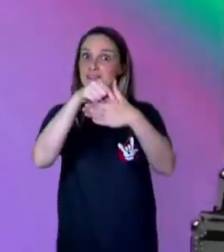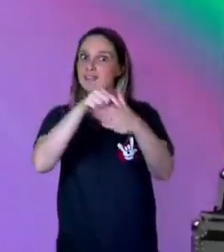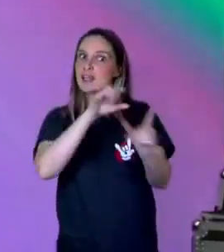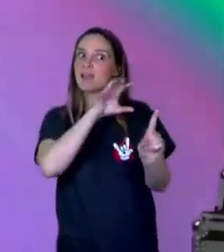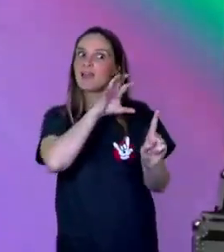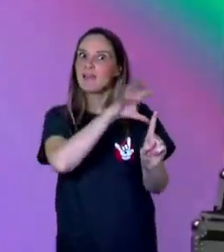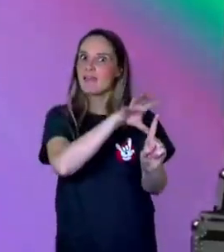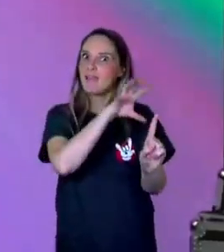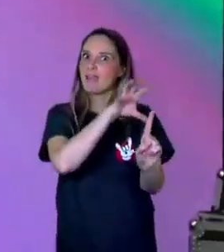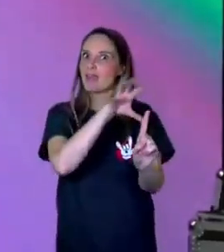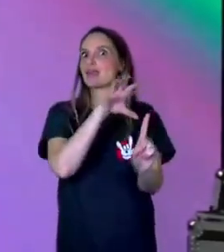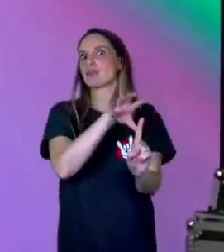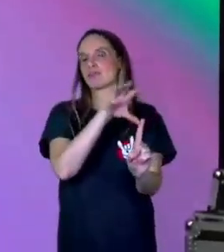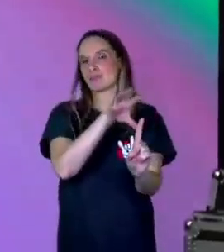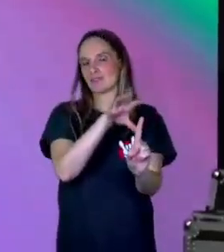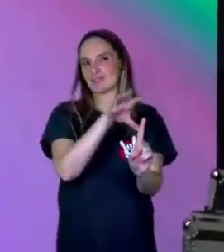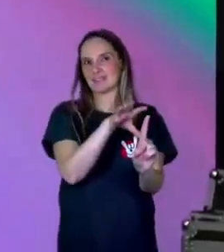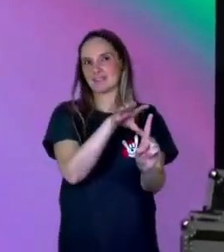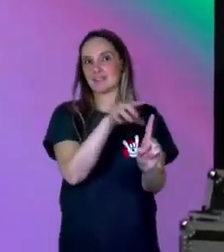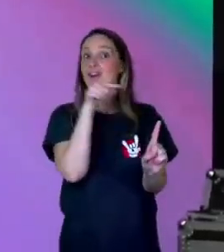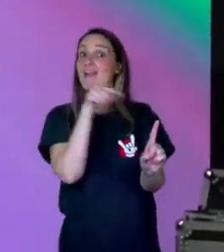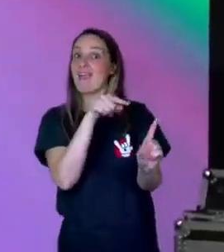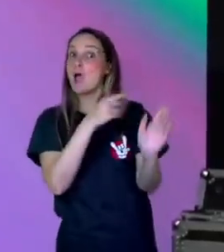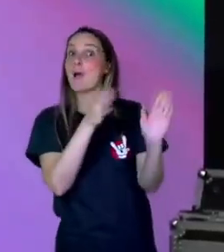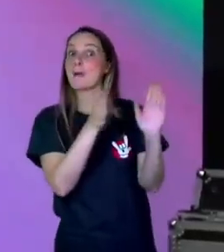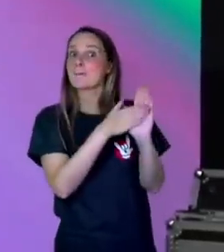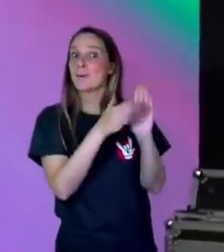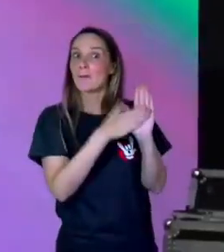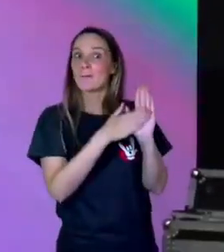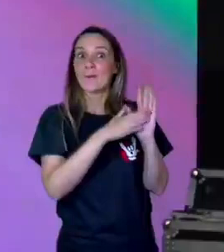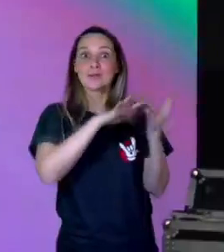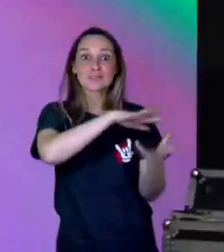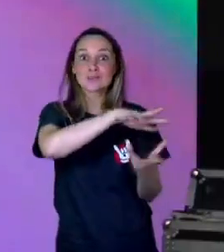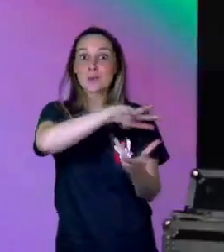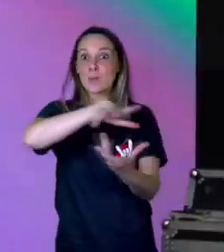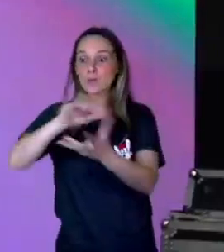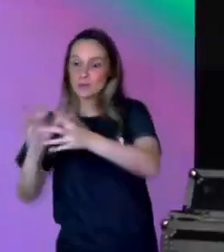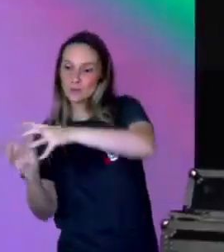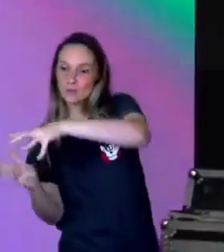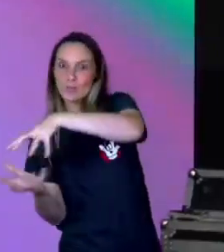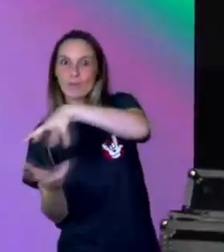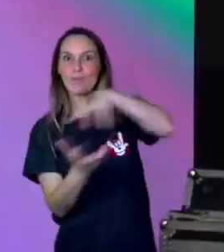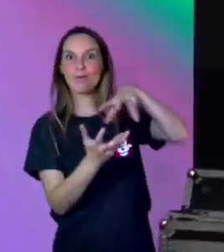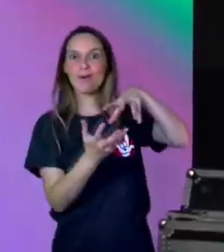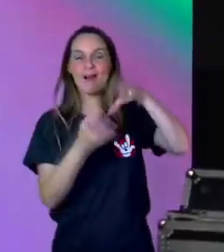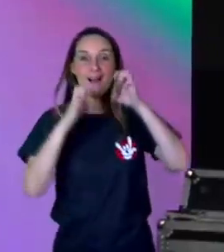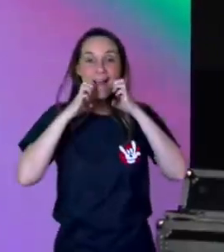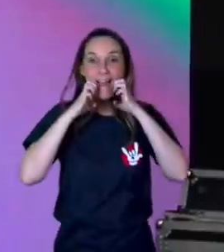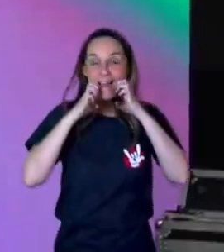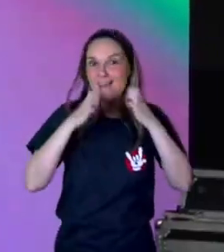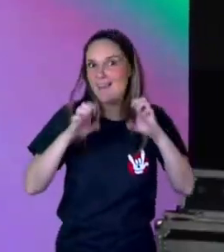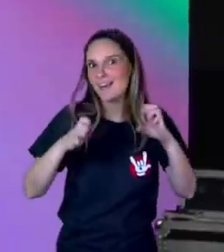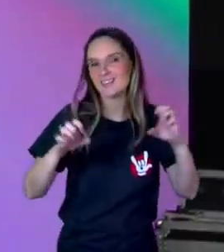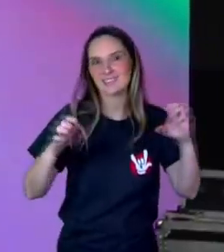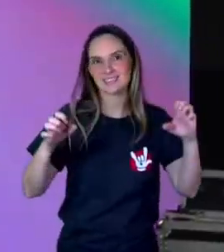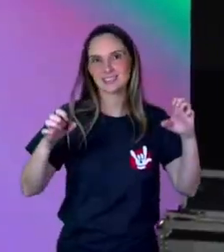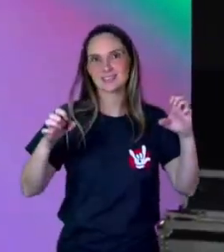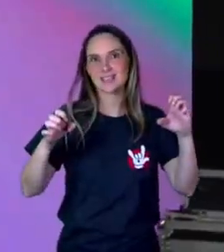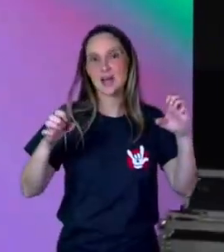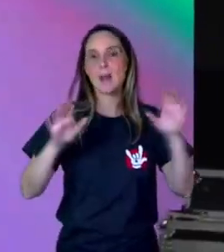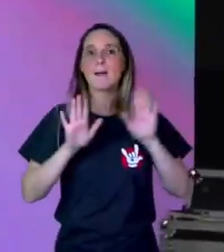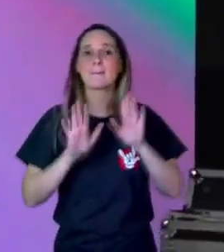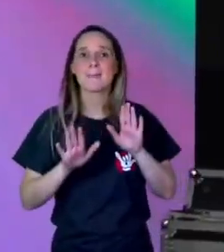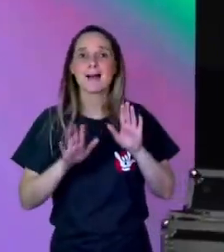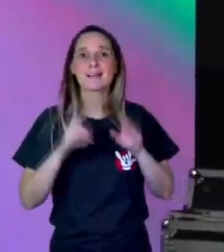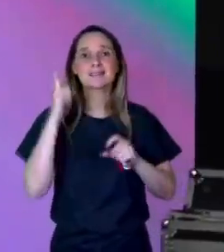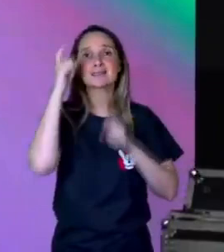receberam a incumbência de mudar o mundo com o evangelho. Eles estão preocupados com o reino de Israel, com a ocupação dos romanos,